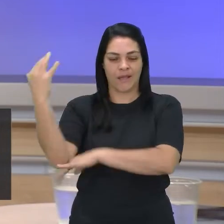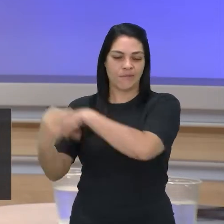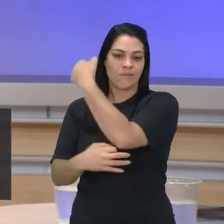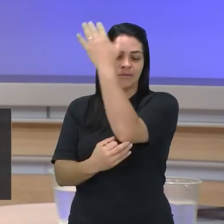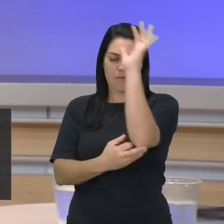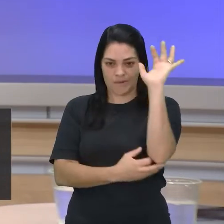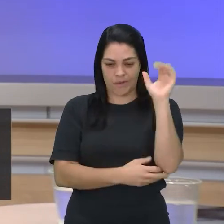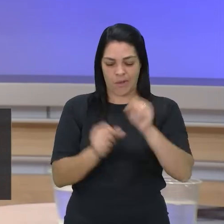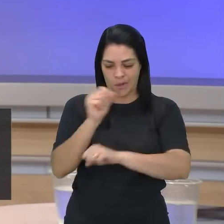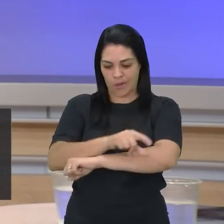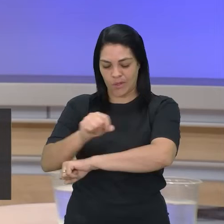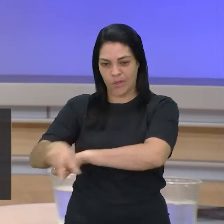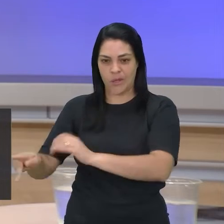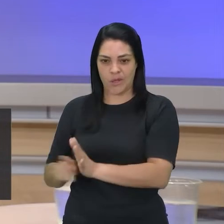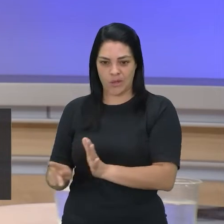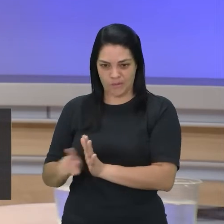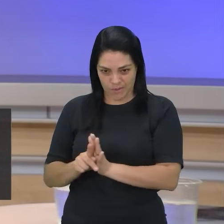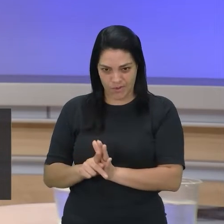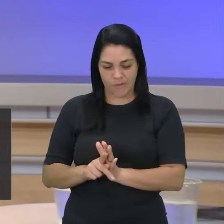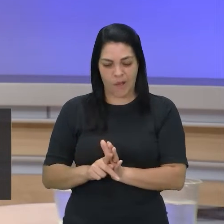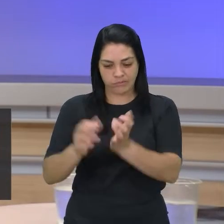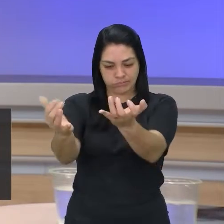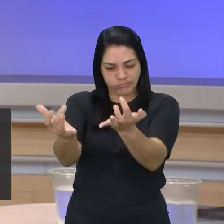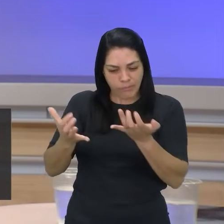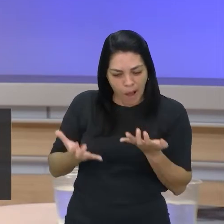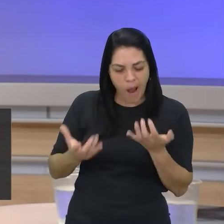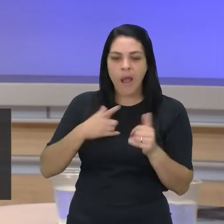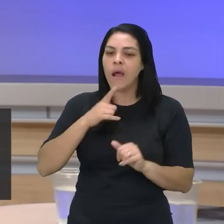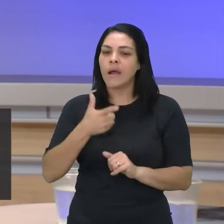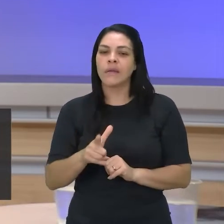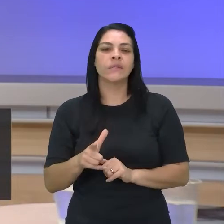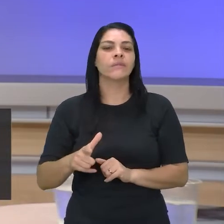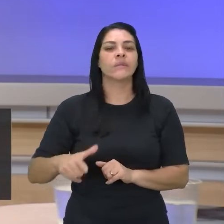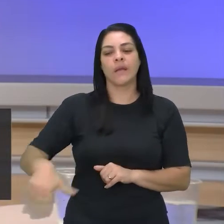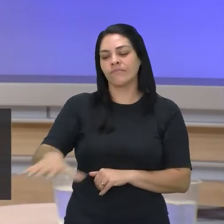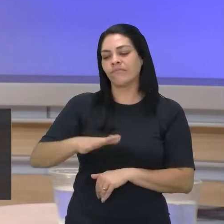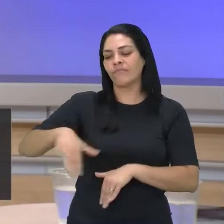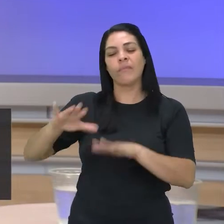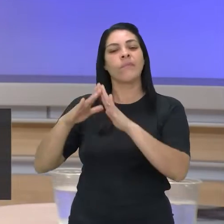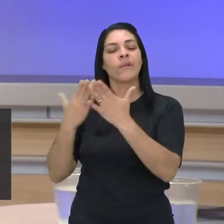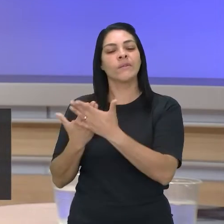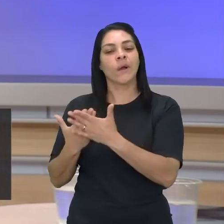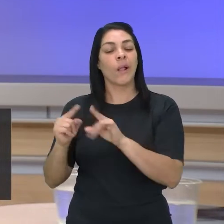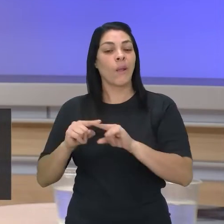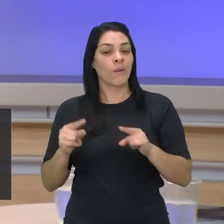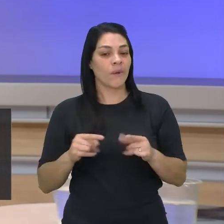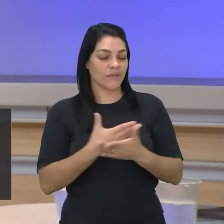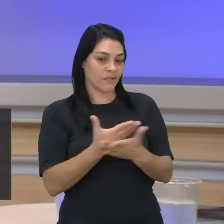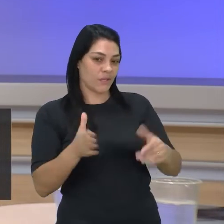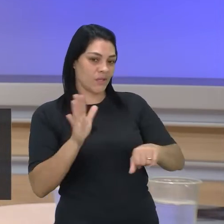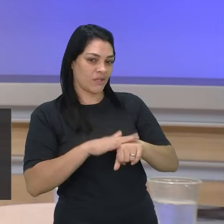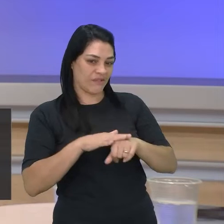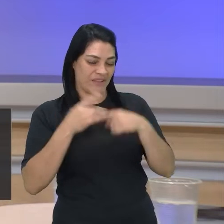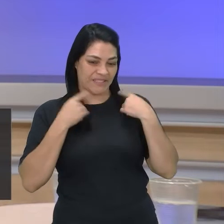que é algo que a gente identifica que não existe tanto, né, na rede. A gente faz